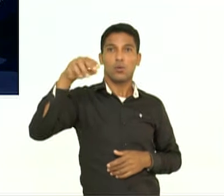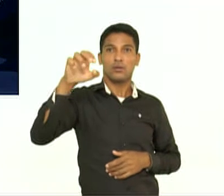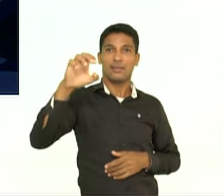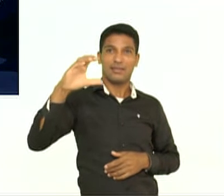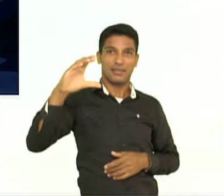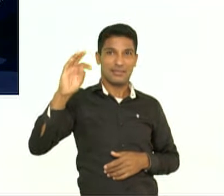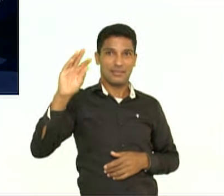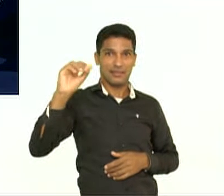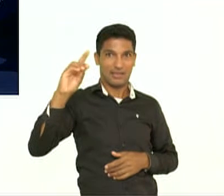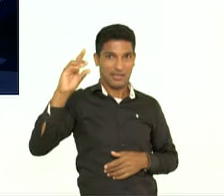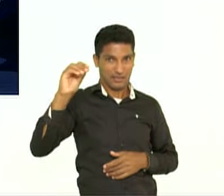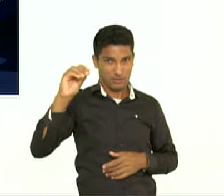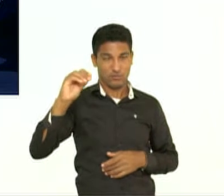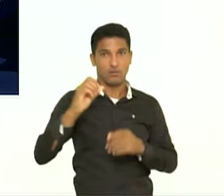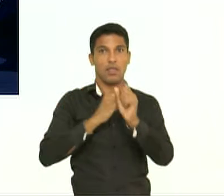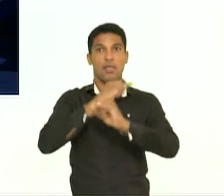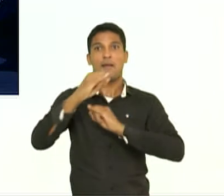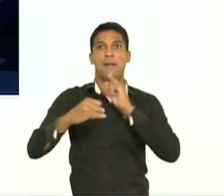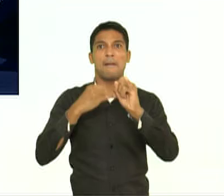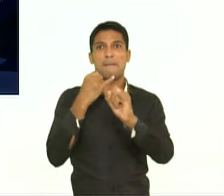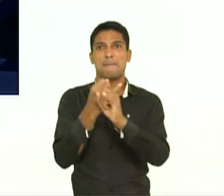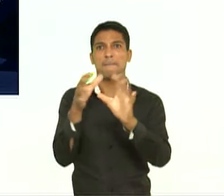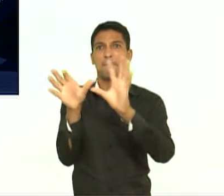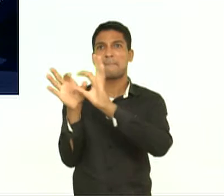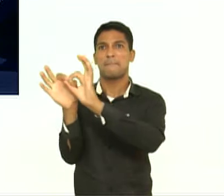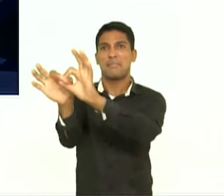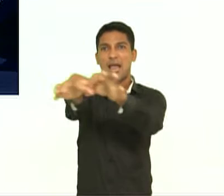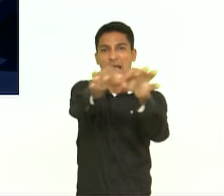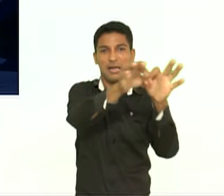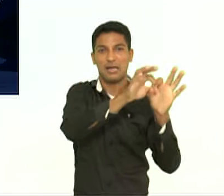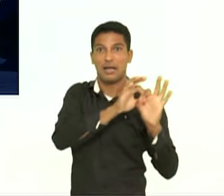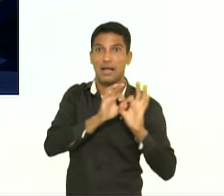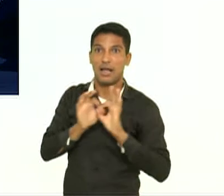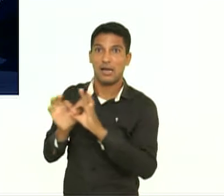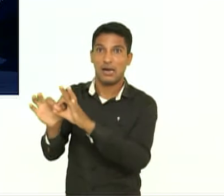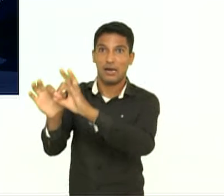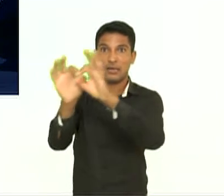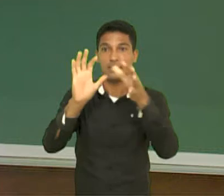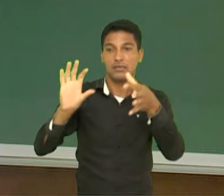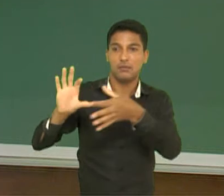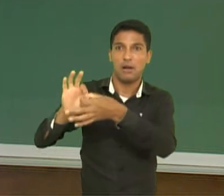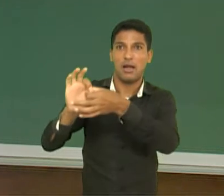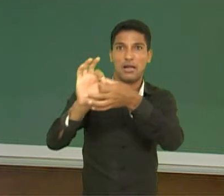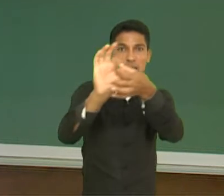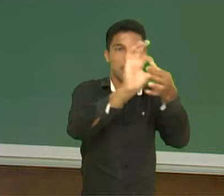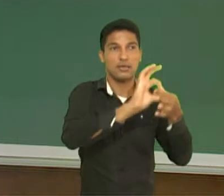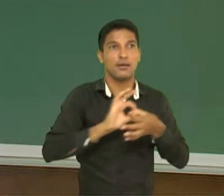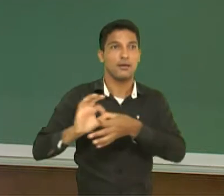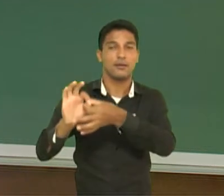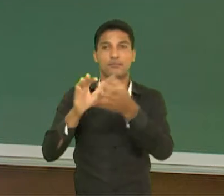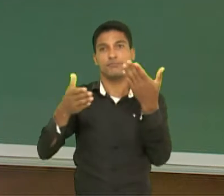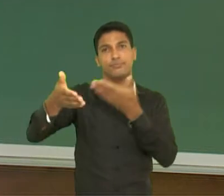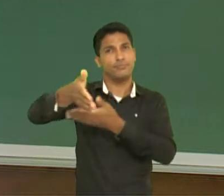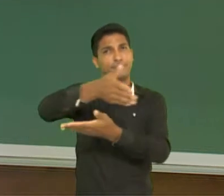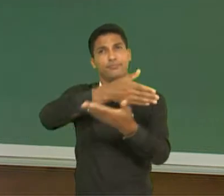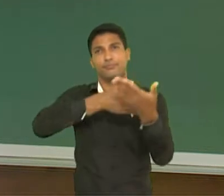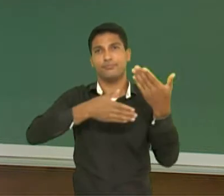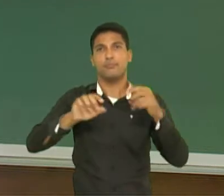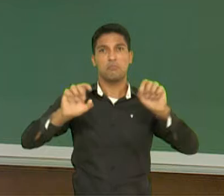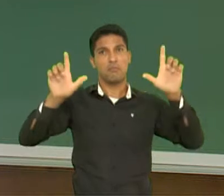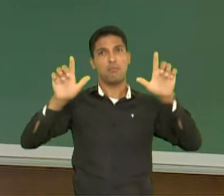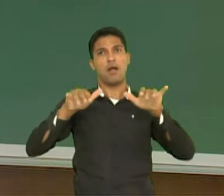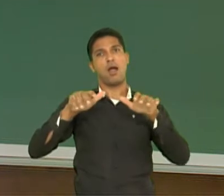então todo interligado. Depois dessa imagem que ilustrou bem isso aí, vamos para o nosso